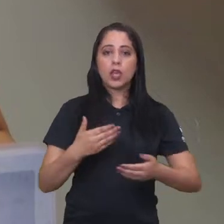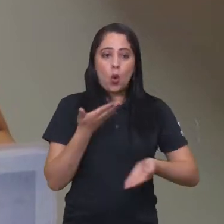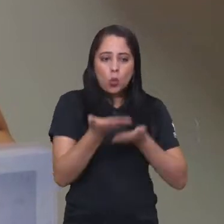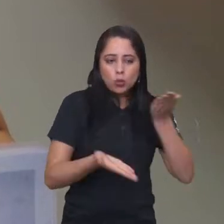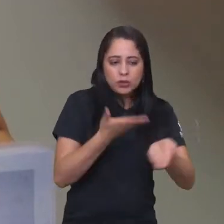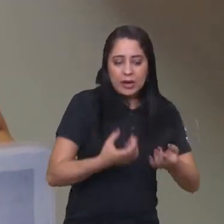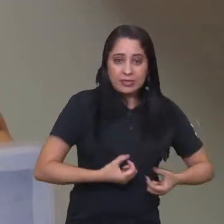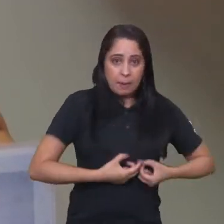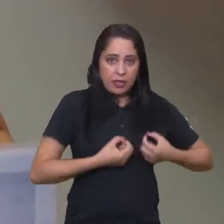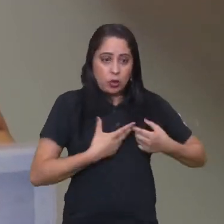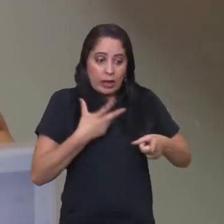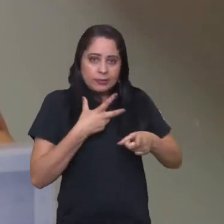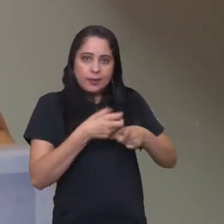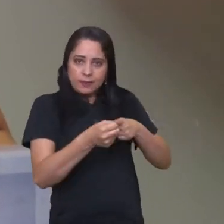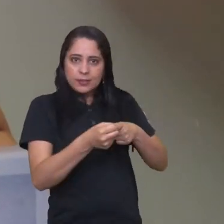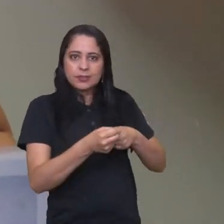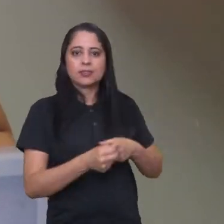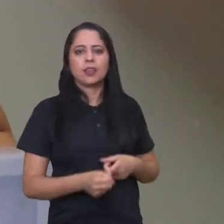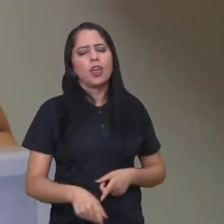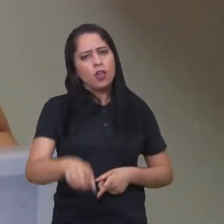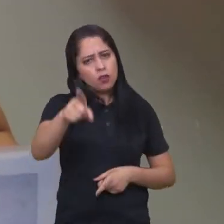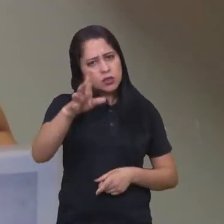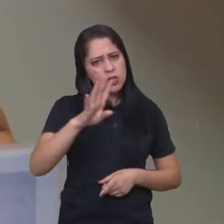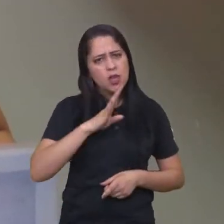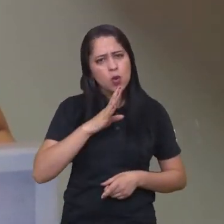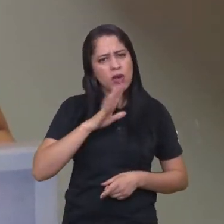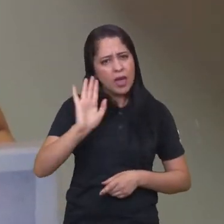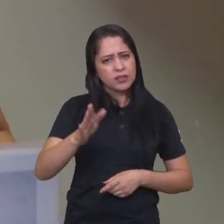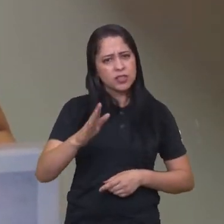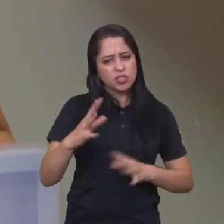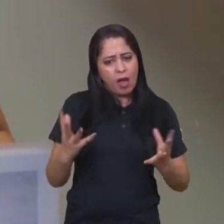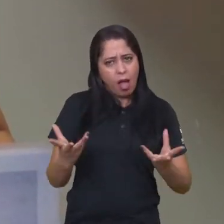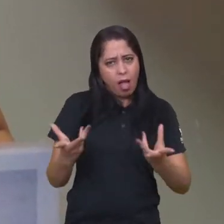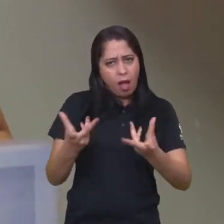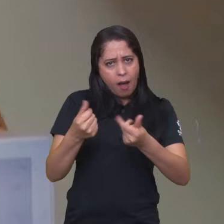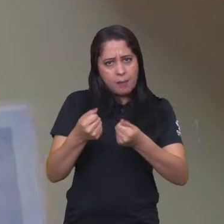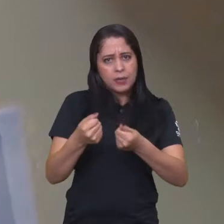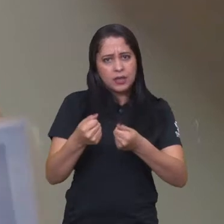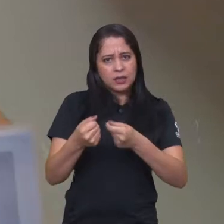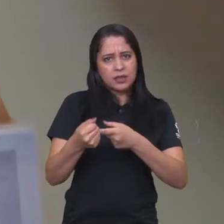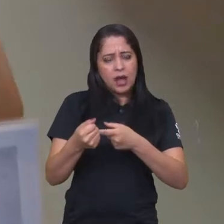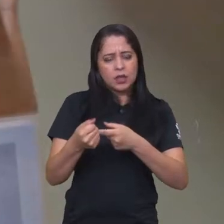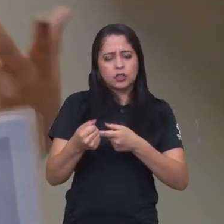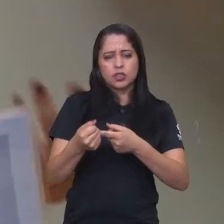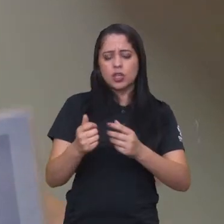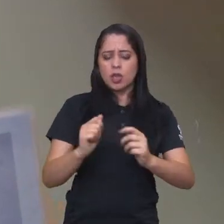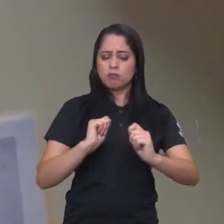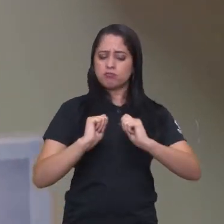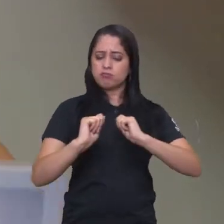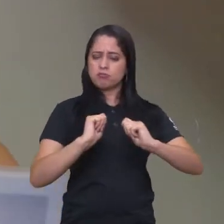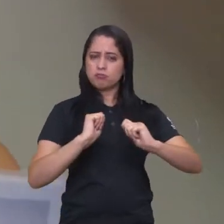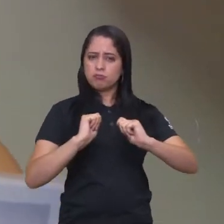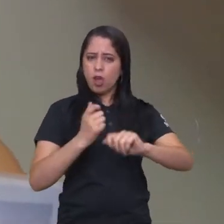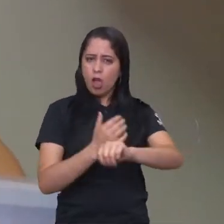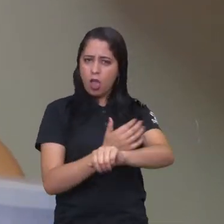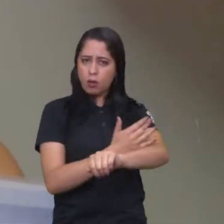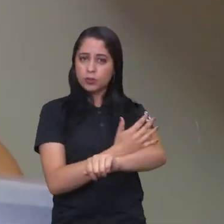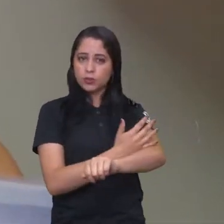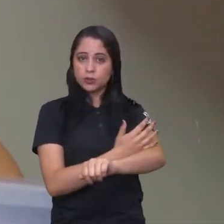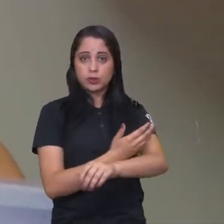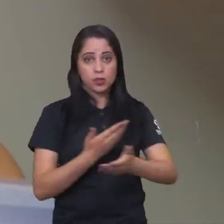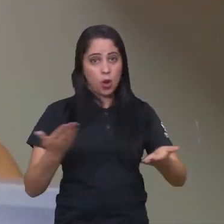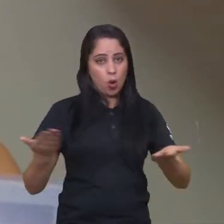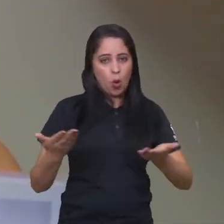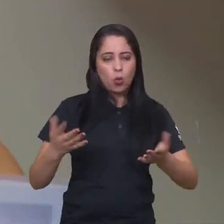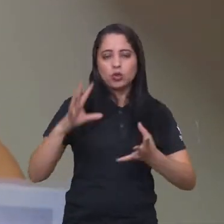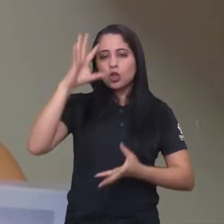ao tratamento do câncer de mama. E você, já conhece essa habilidade que ajuda a gerenciar as emoções? Para entender